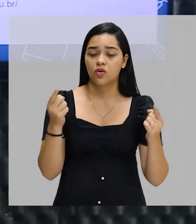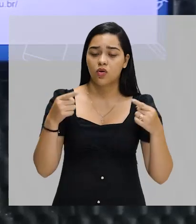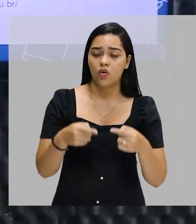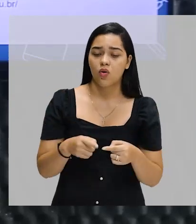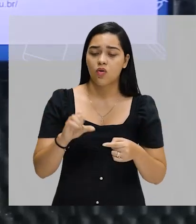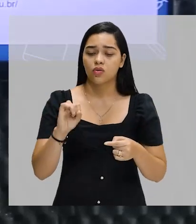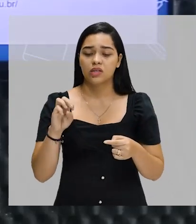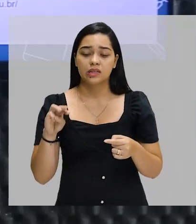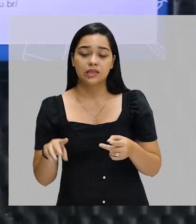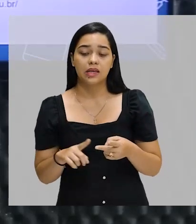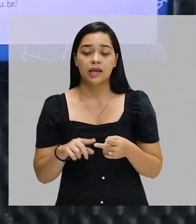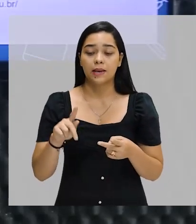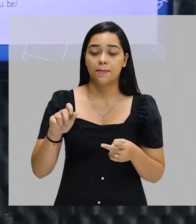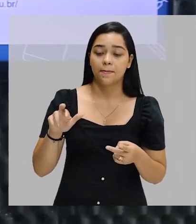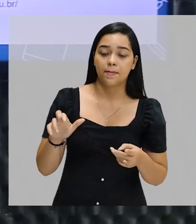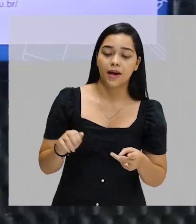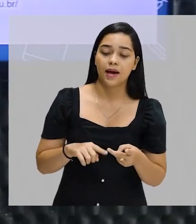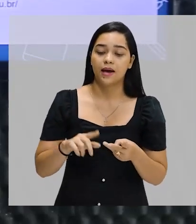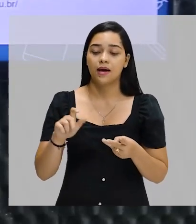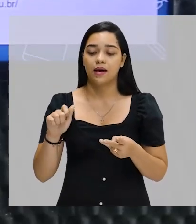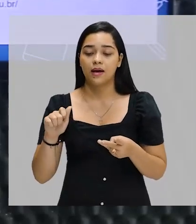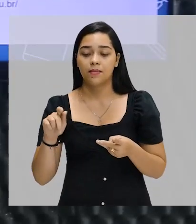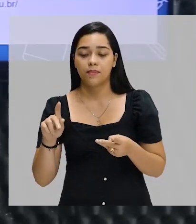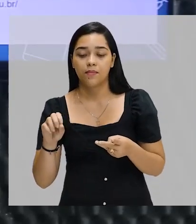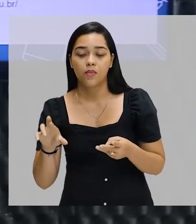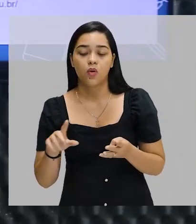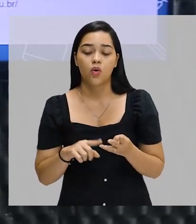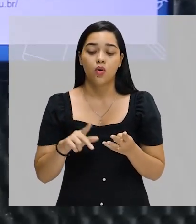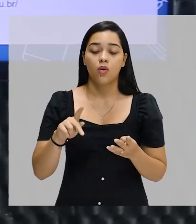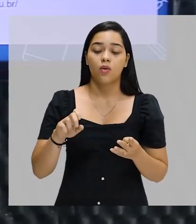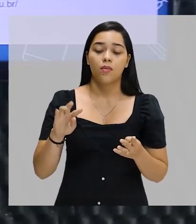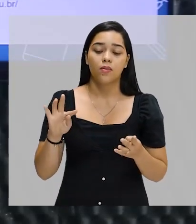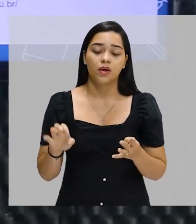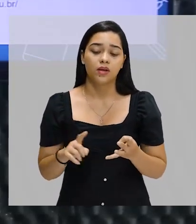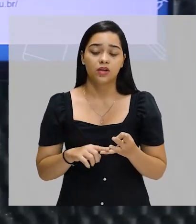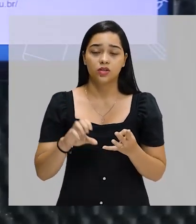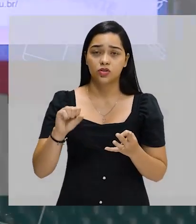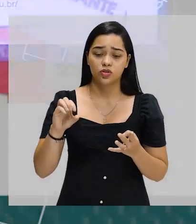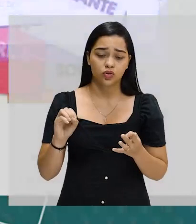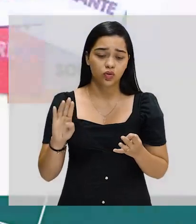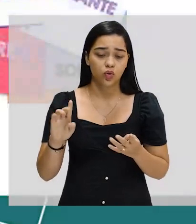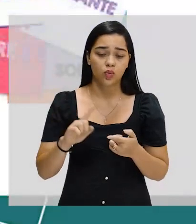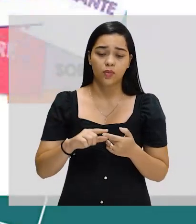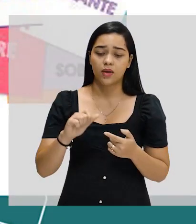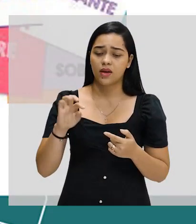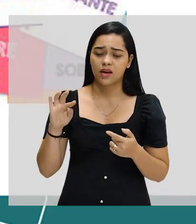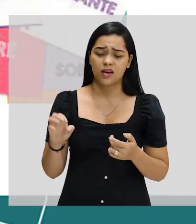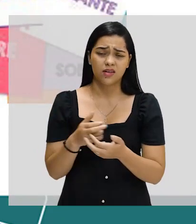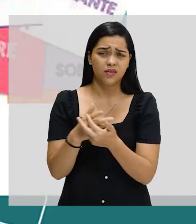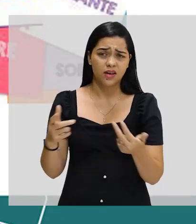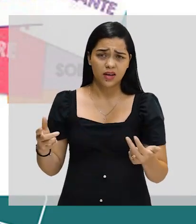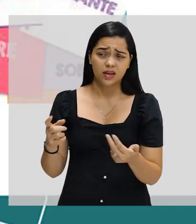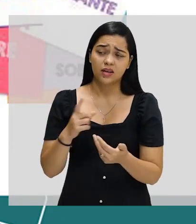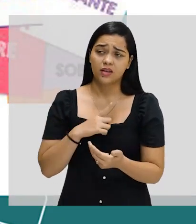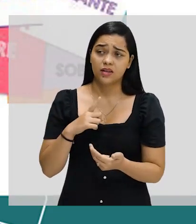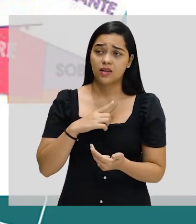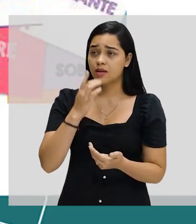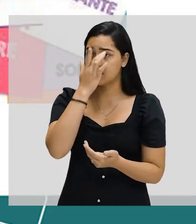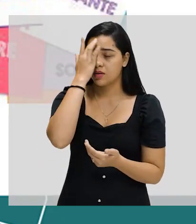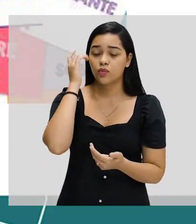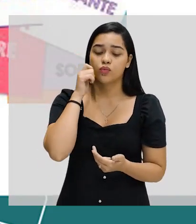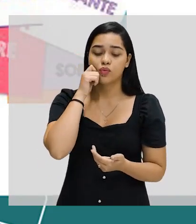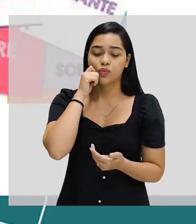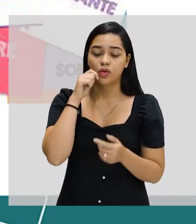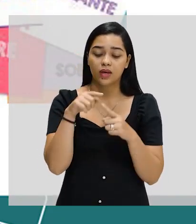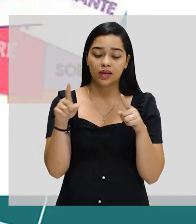sem, para, ante, após, até, com, de, desde, em, entre, sob, perante, por. Ah, os meus chuchus de sala